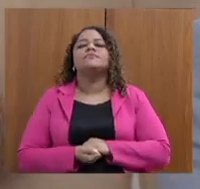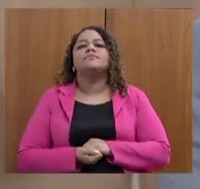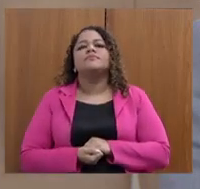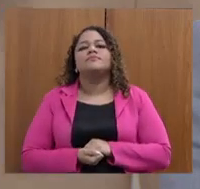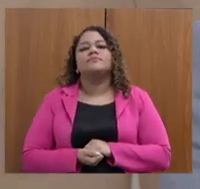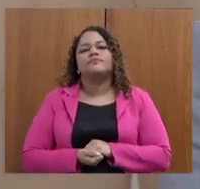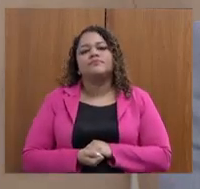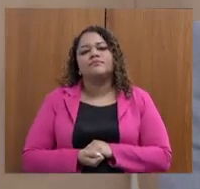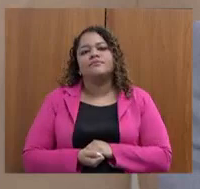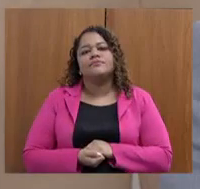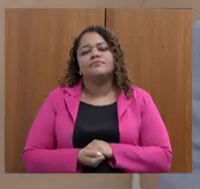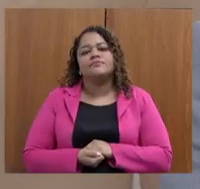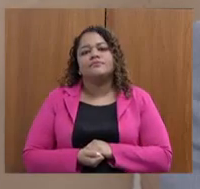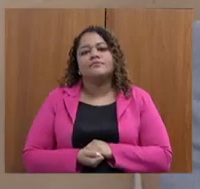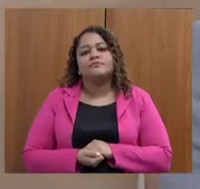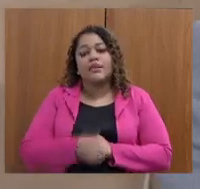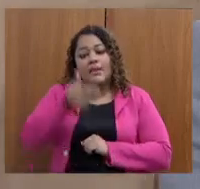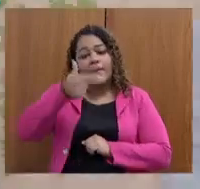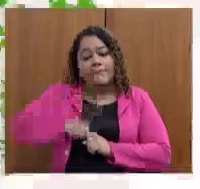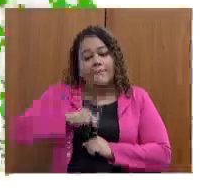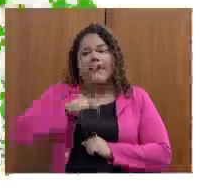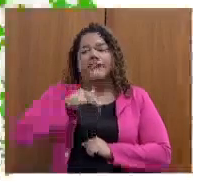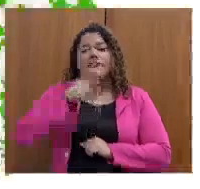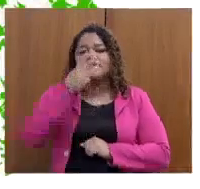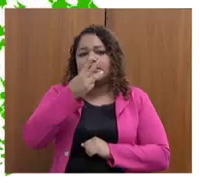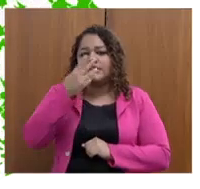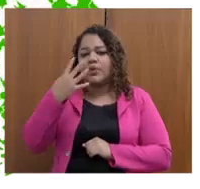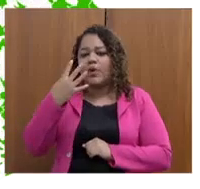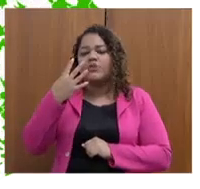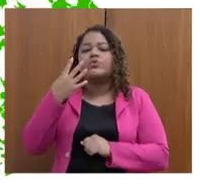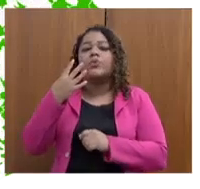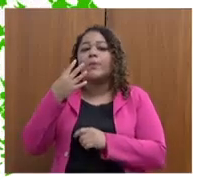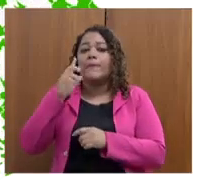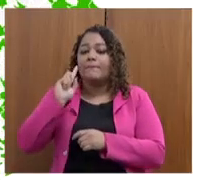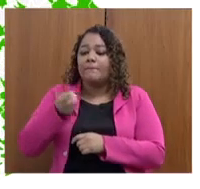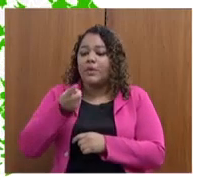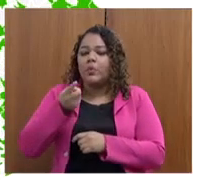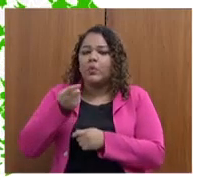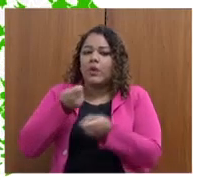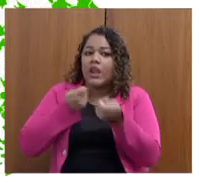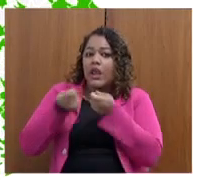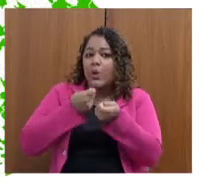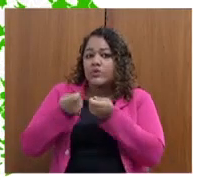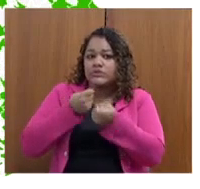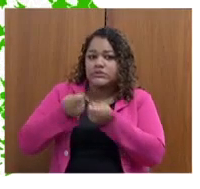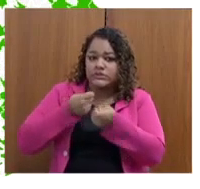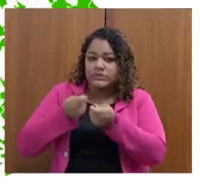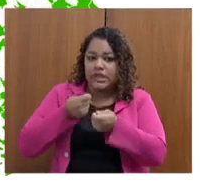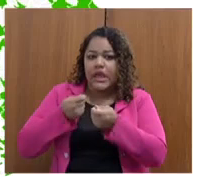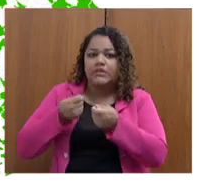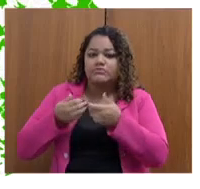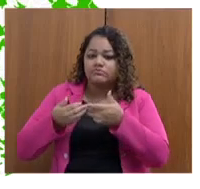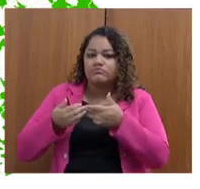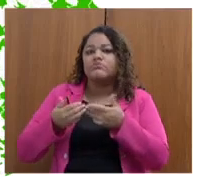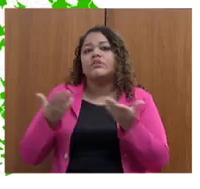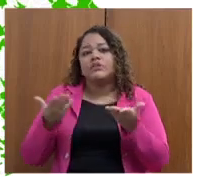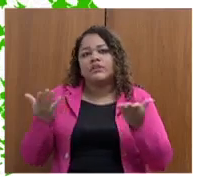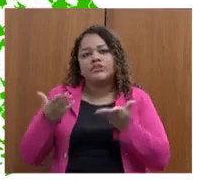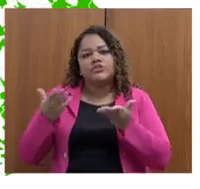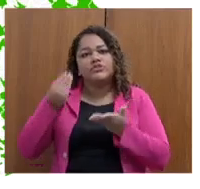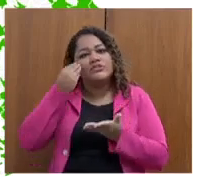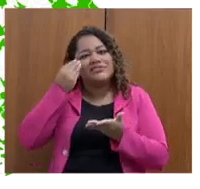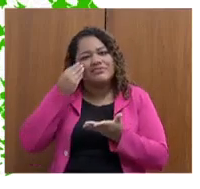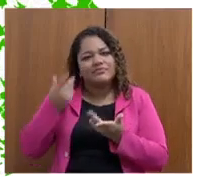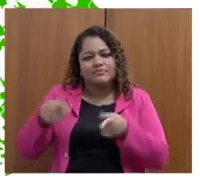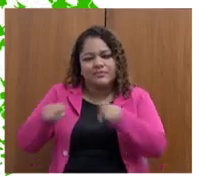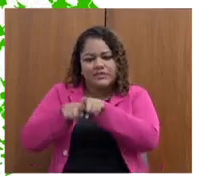outros 34 mil estão em negociação né Nós temos algumas formas de fazer essa parceria uma delas